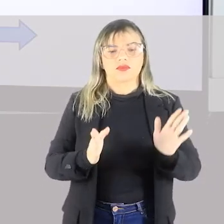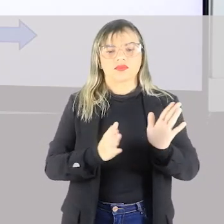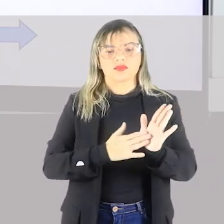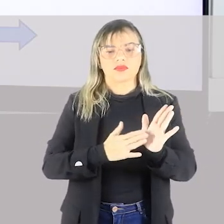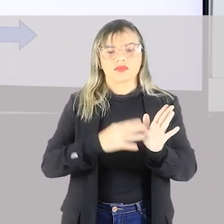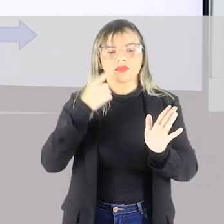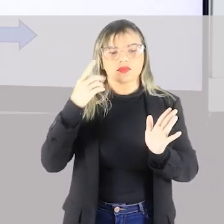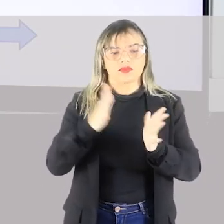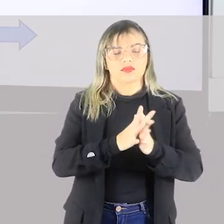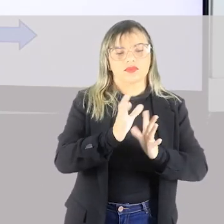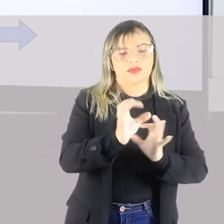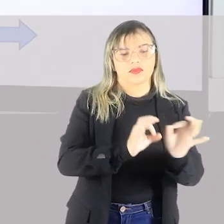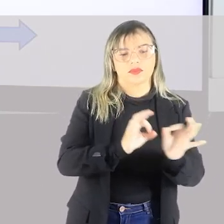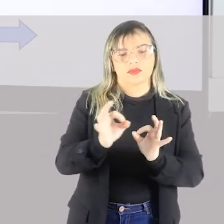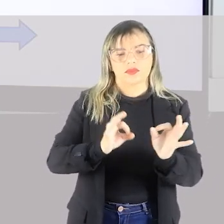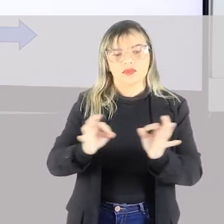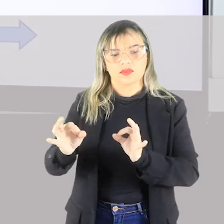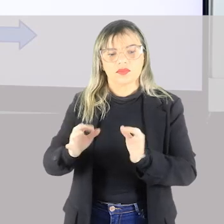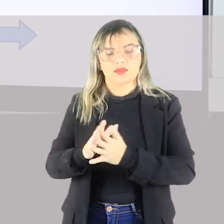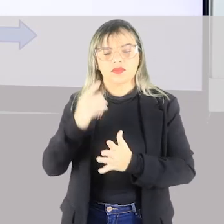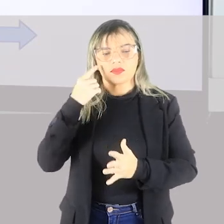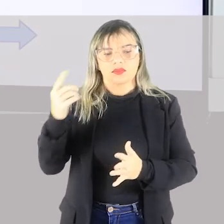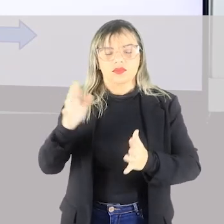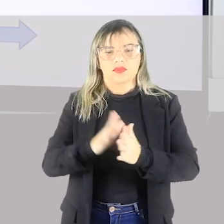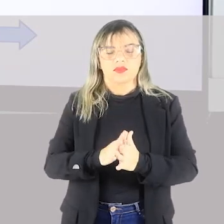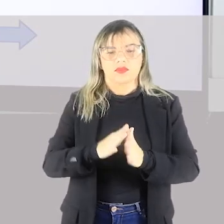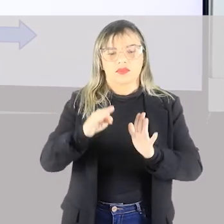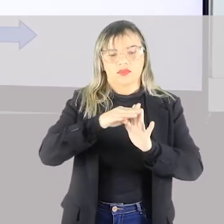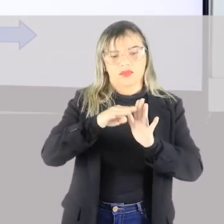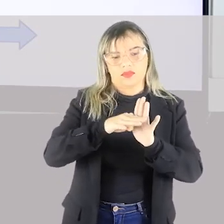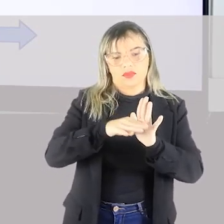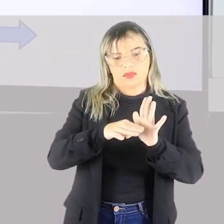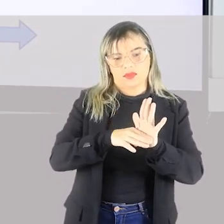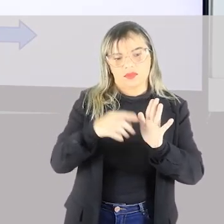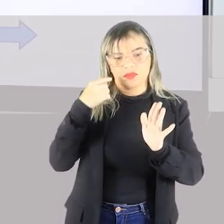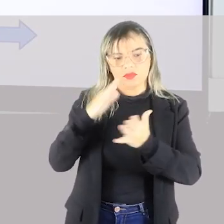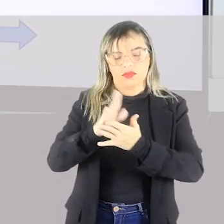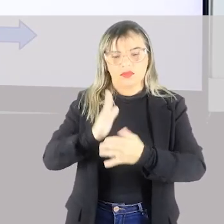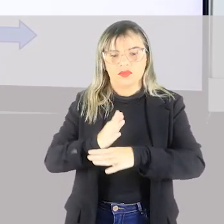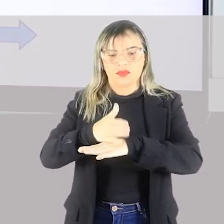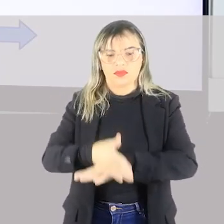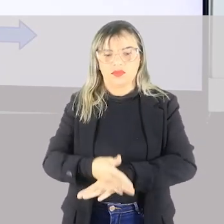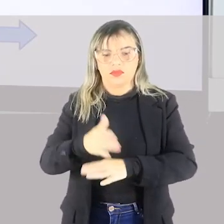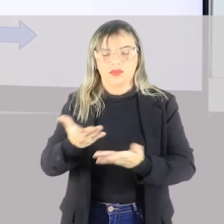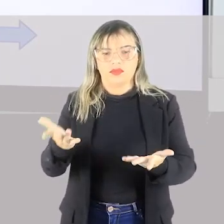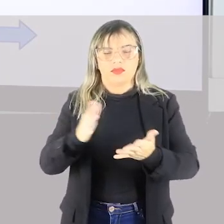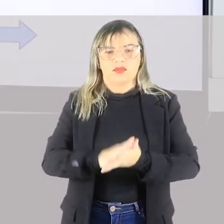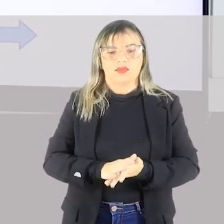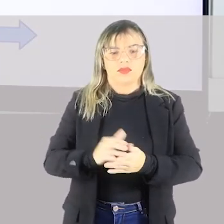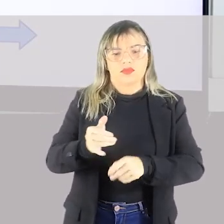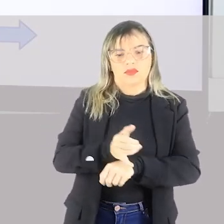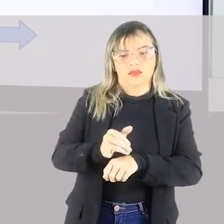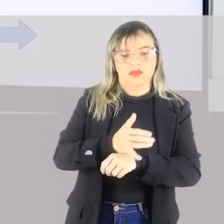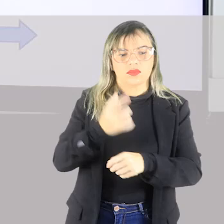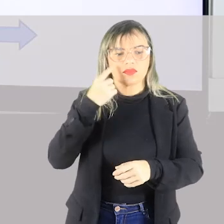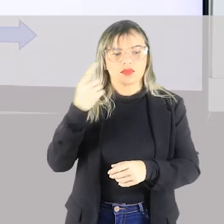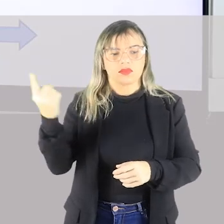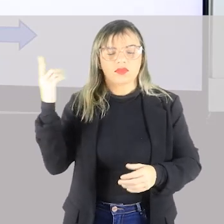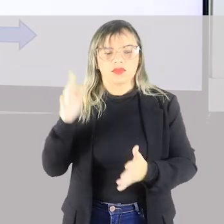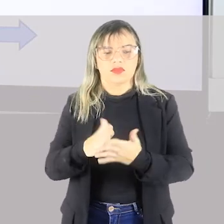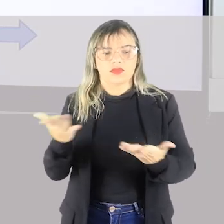estabeleceu condições para a elaboração de planos diretores participativos, instrumentos